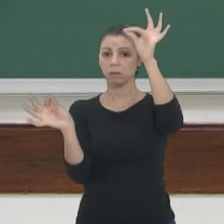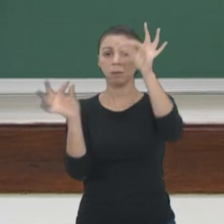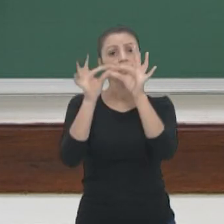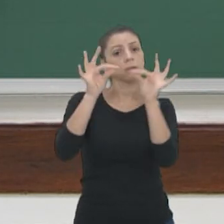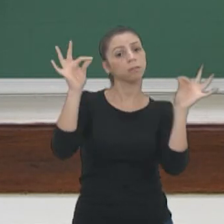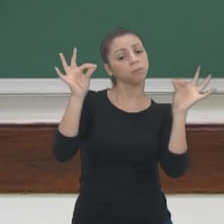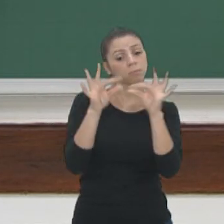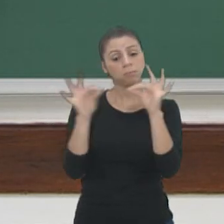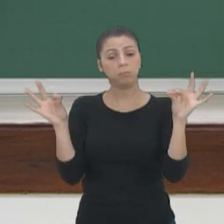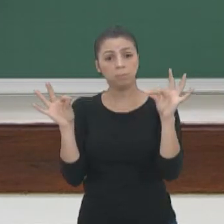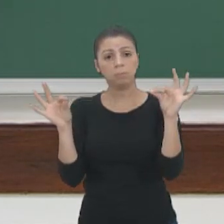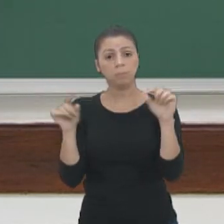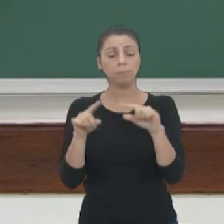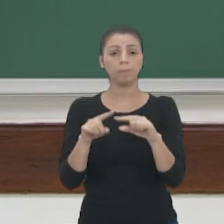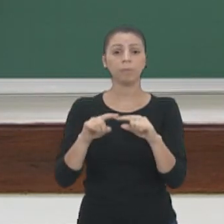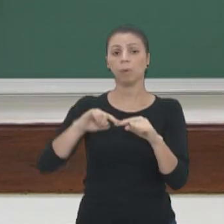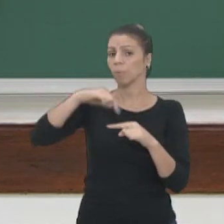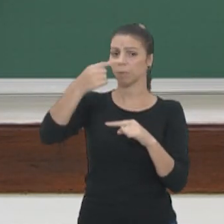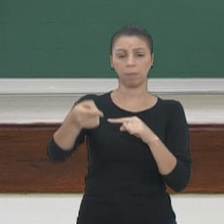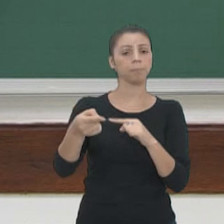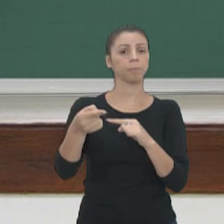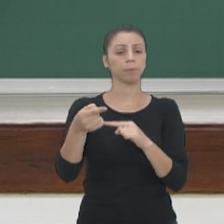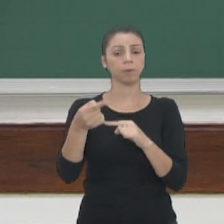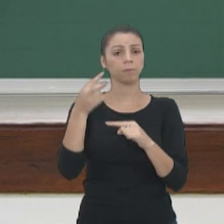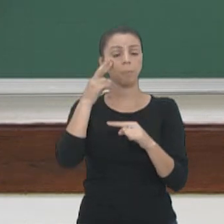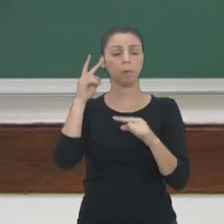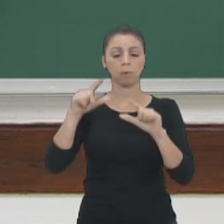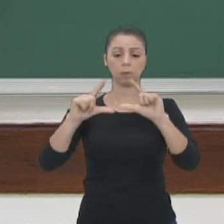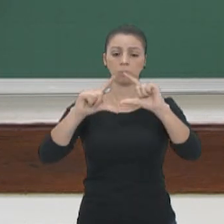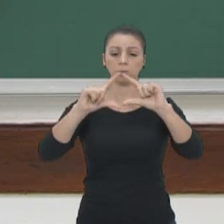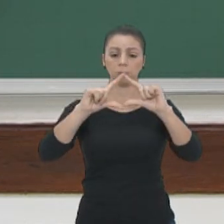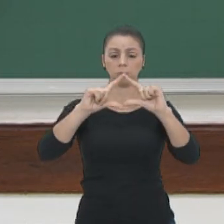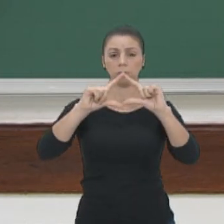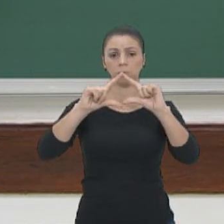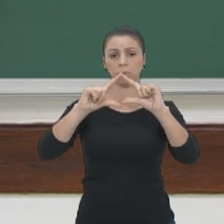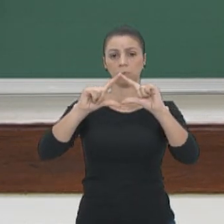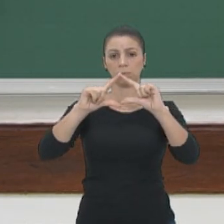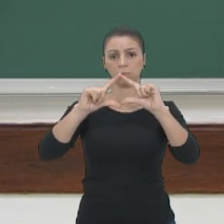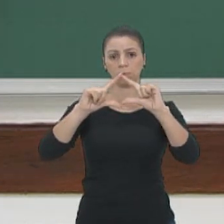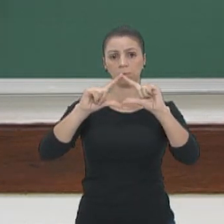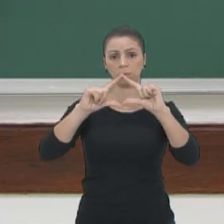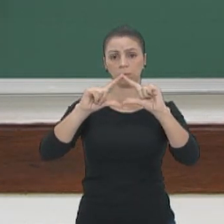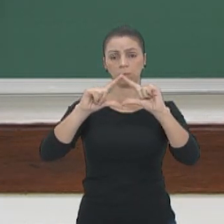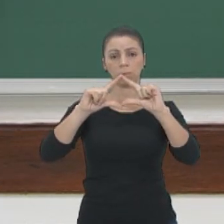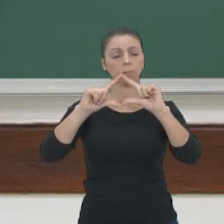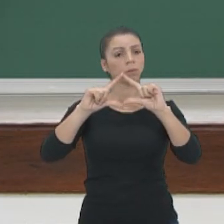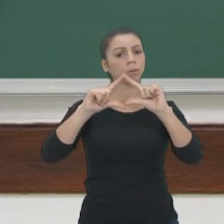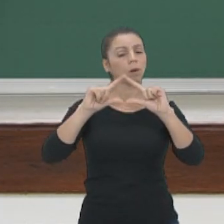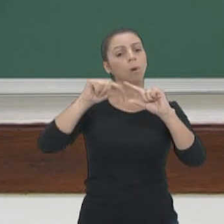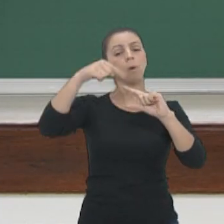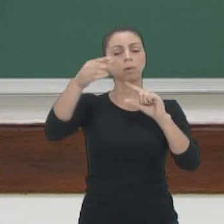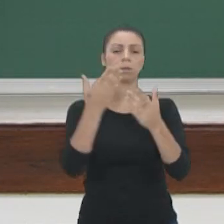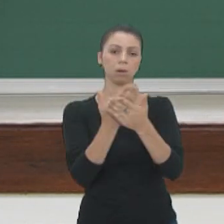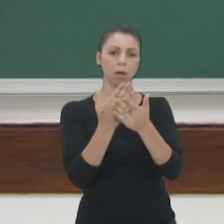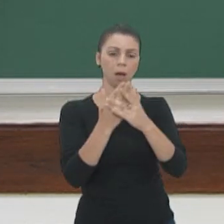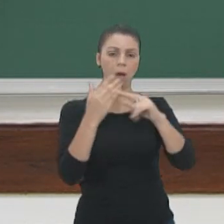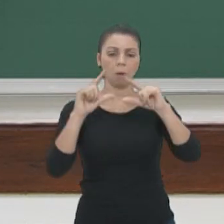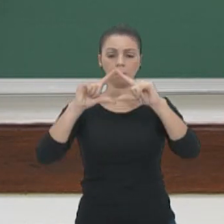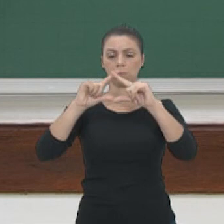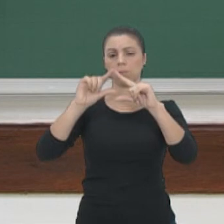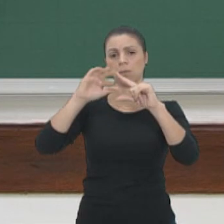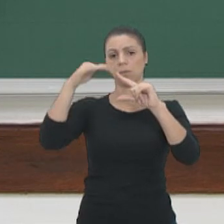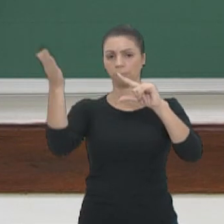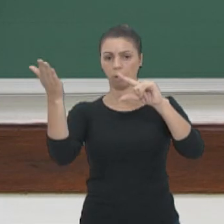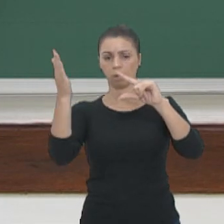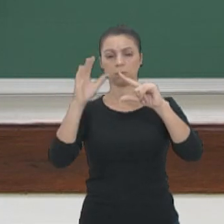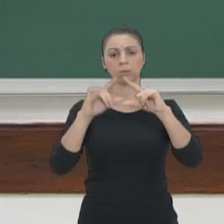lados. Mais tarde nós vamos olhar os triângulos conforme os seus ângulos externos, isso nas próximas aulas. Então a